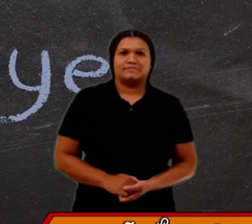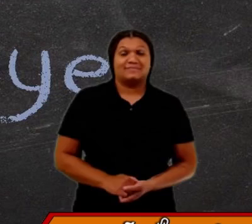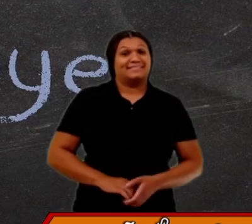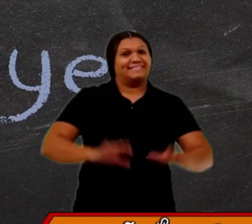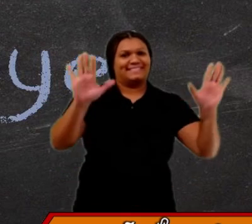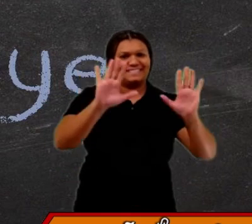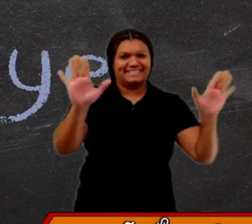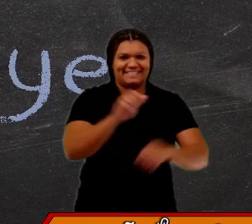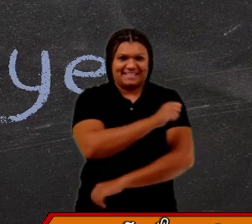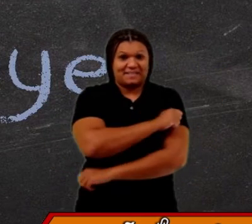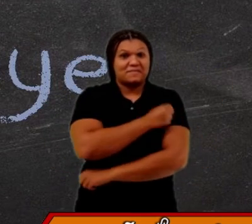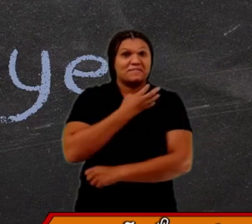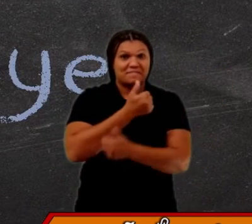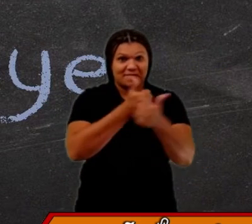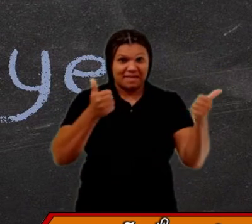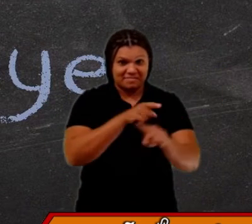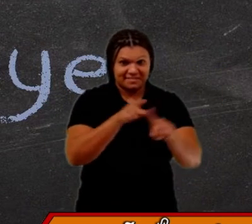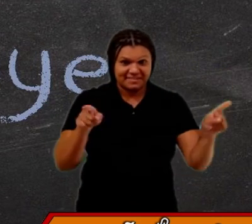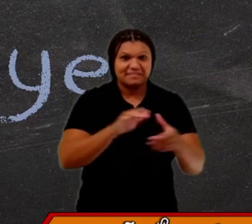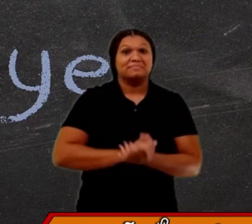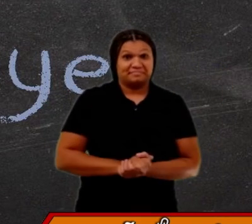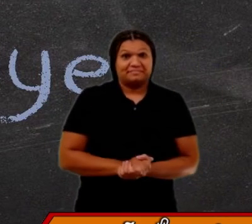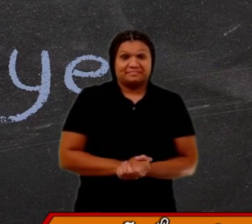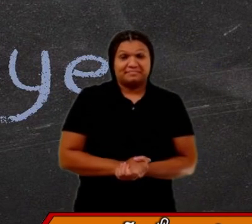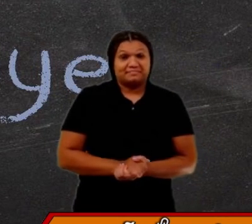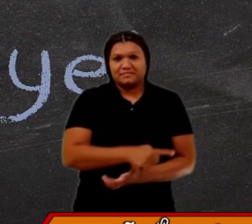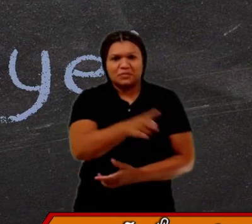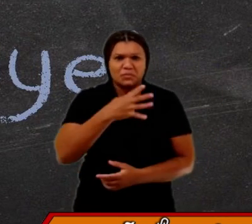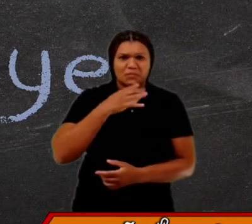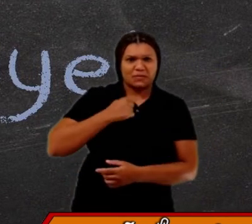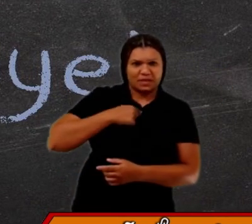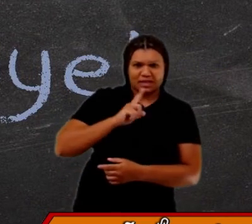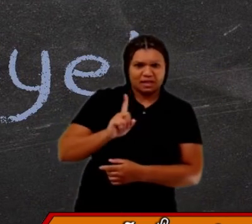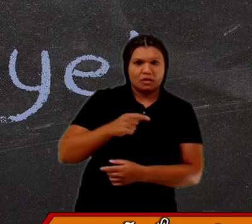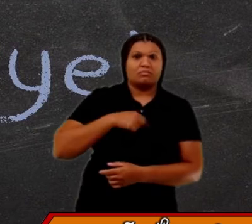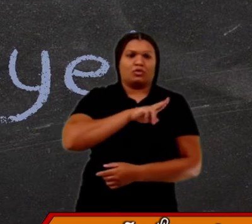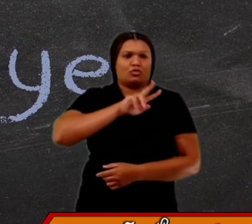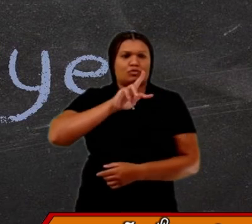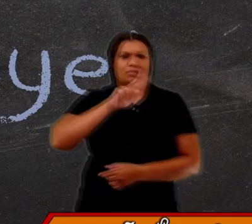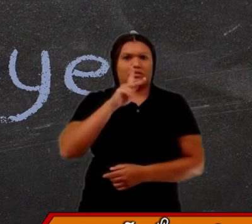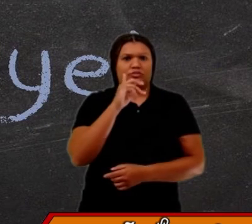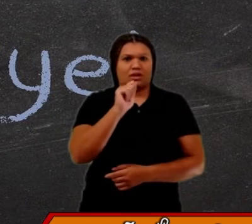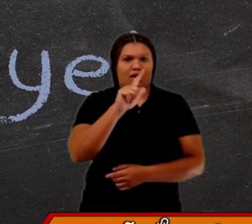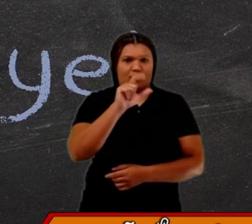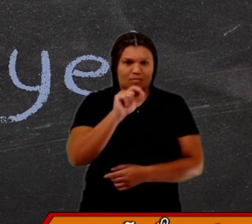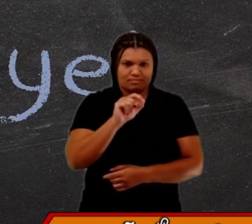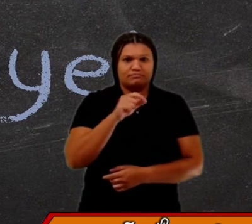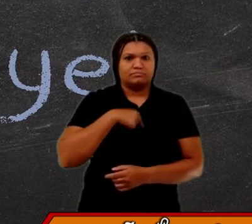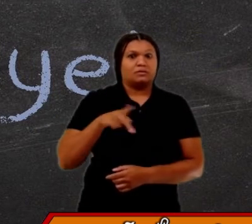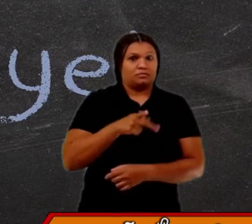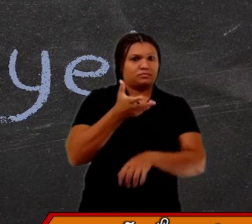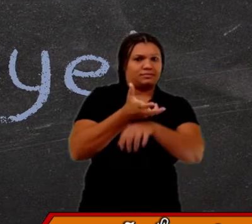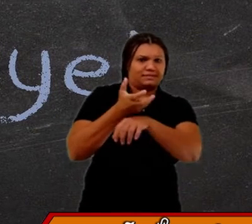hello I still don't owe you tudo bem com vocês bom para quem não me conhece ainda o meu nome é Thiago Moraes sou